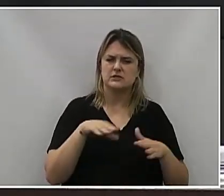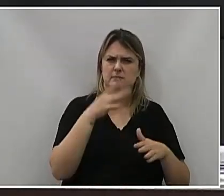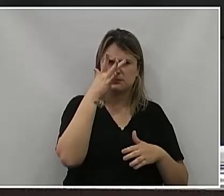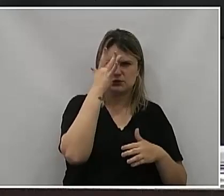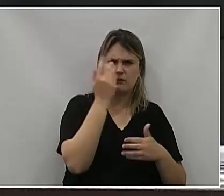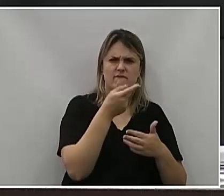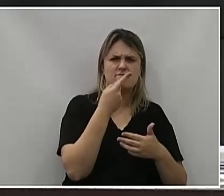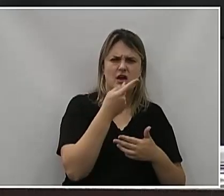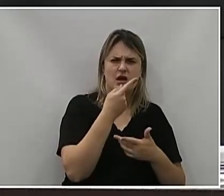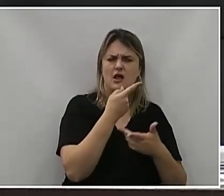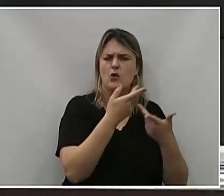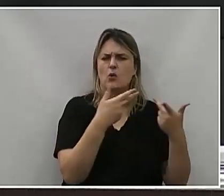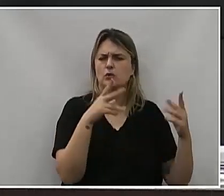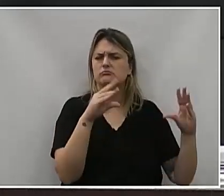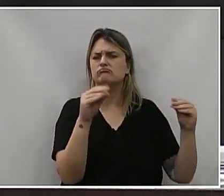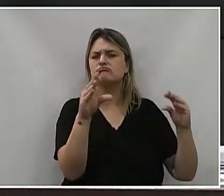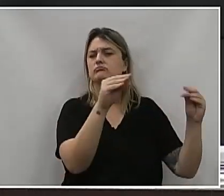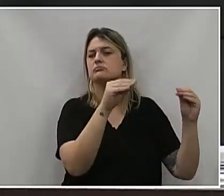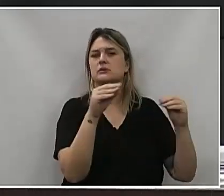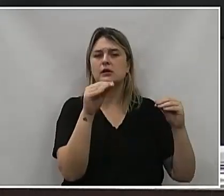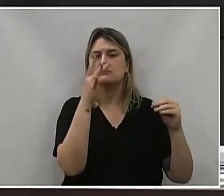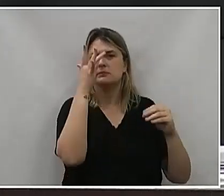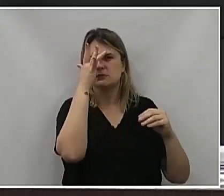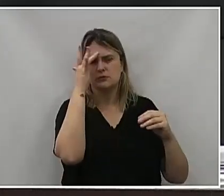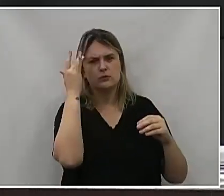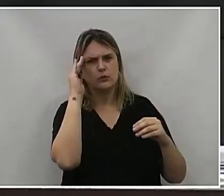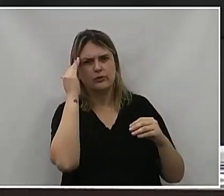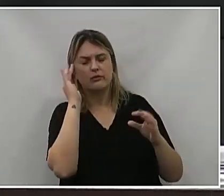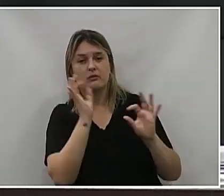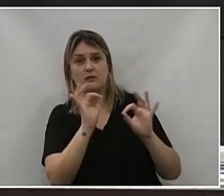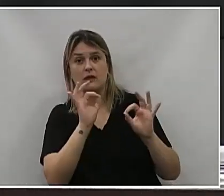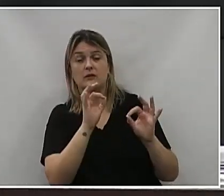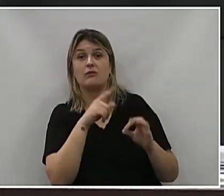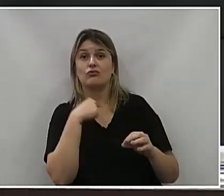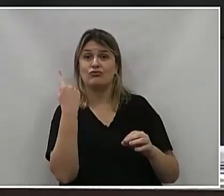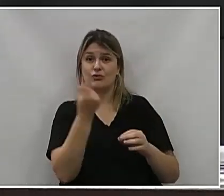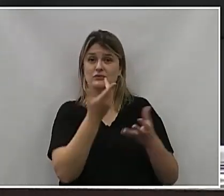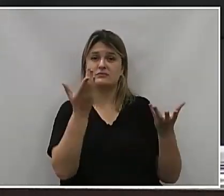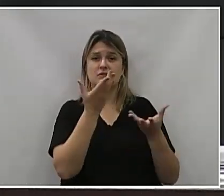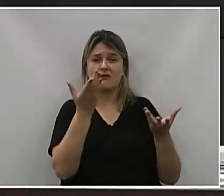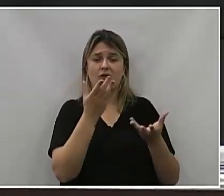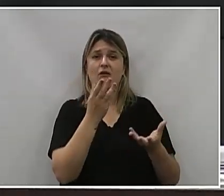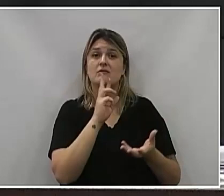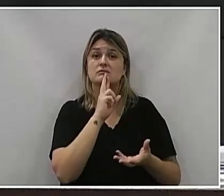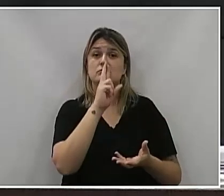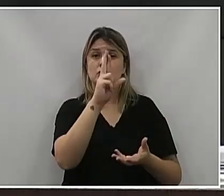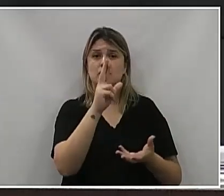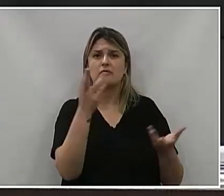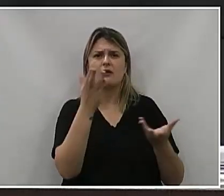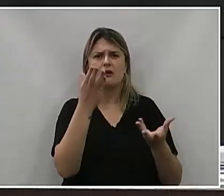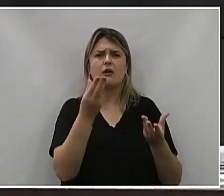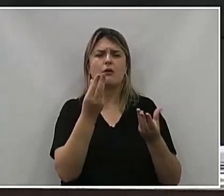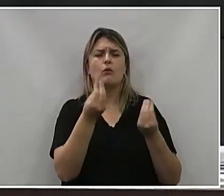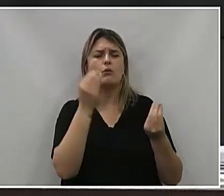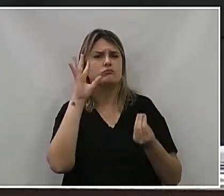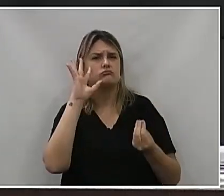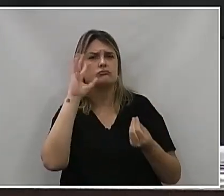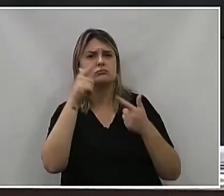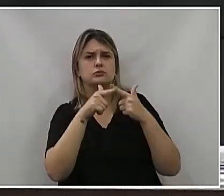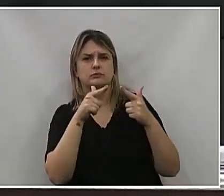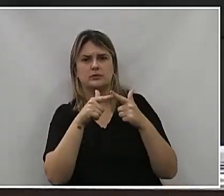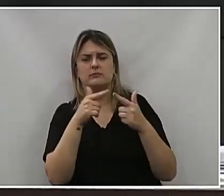aqui, uma coisa lá, grita-se, mas nós queremos solução. Agradecemos a presença de vocês e,